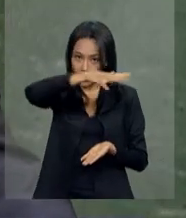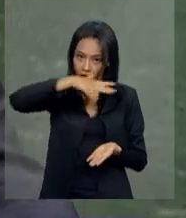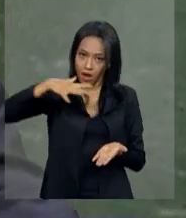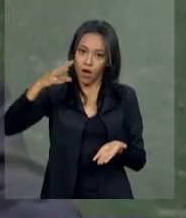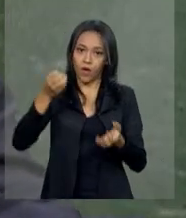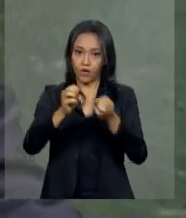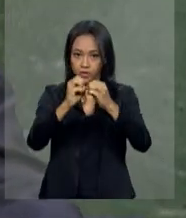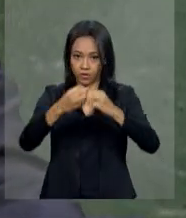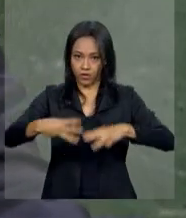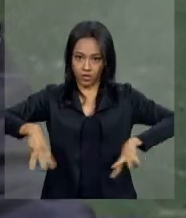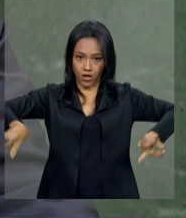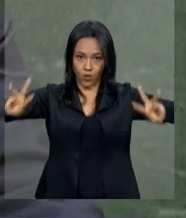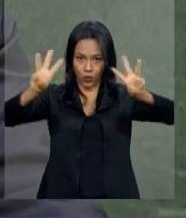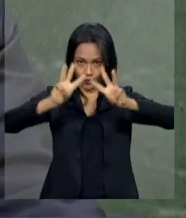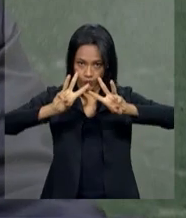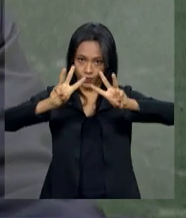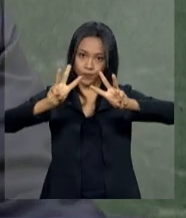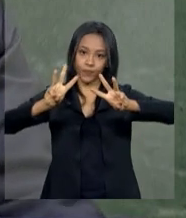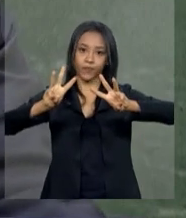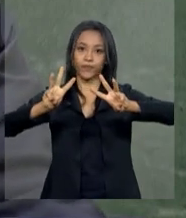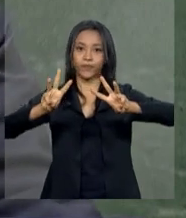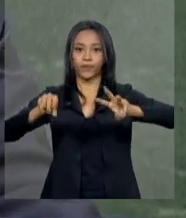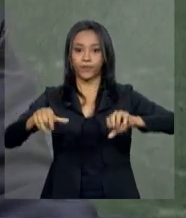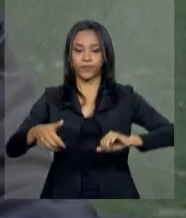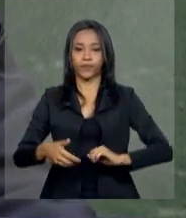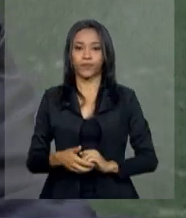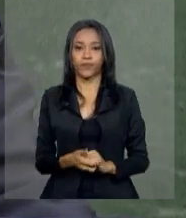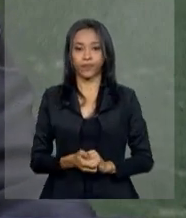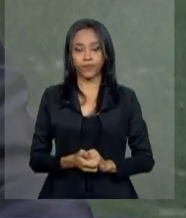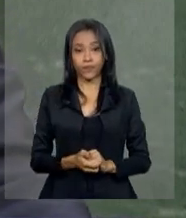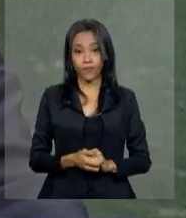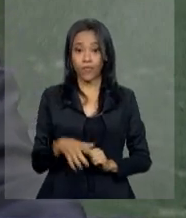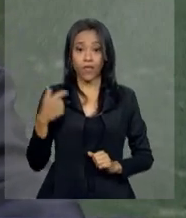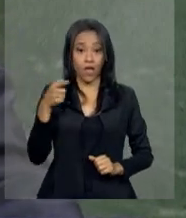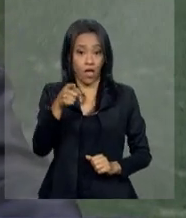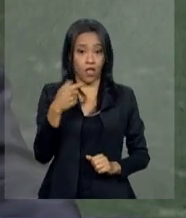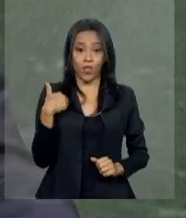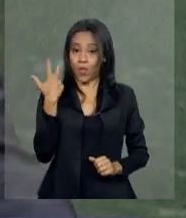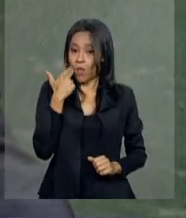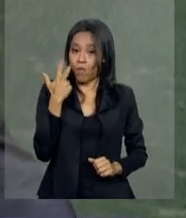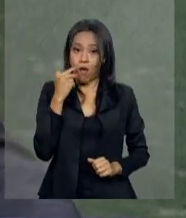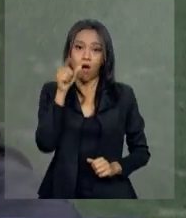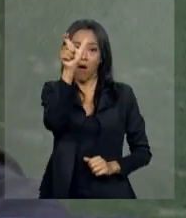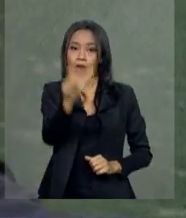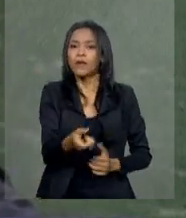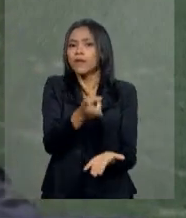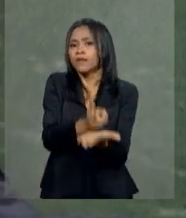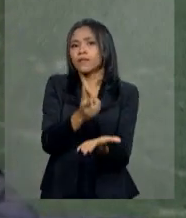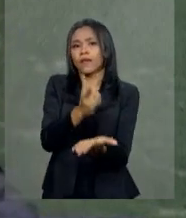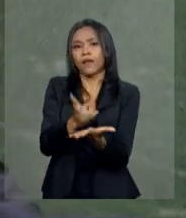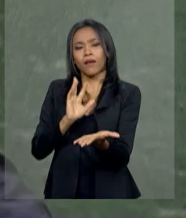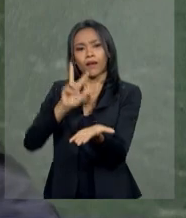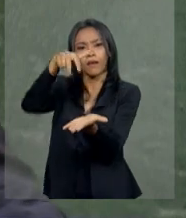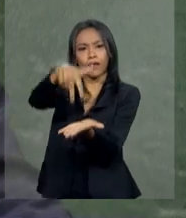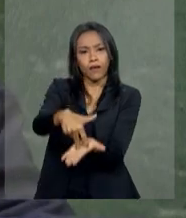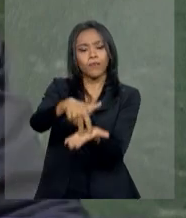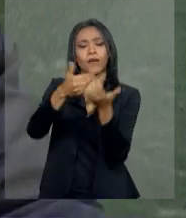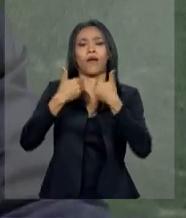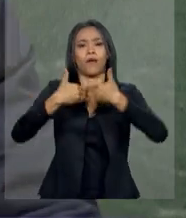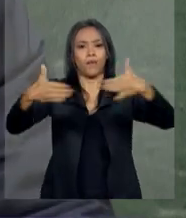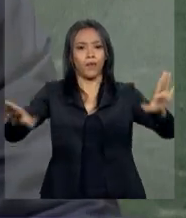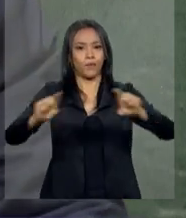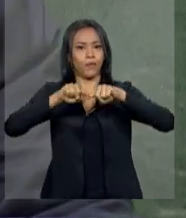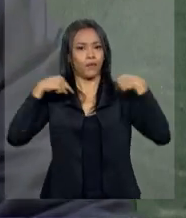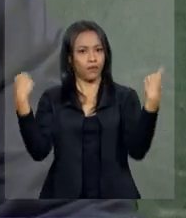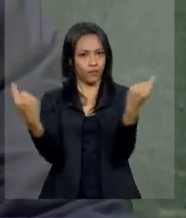floor to the Secretary-General. É normal, nesses casos, ele sempre faz, o secretário-geral sempre faz a abertura